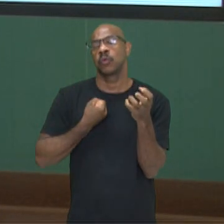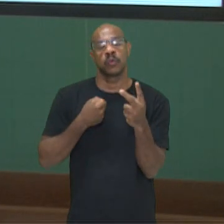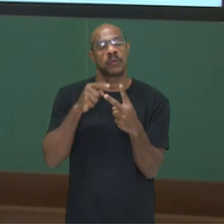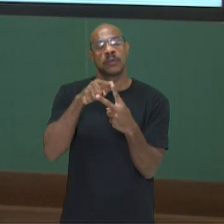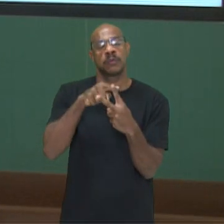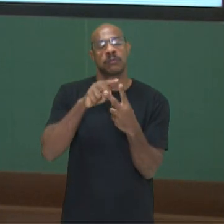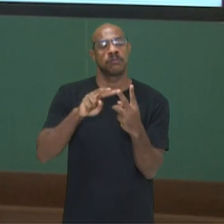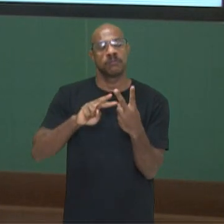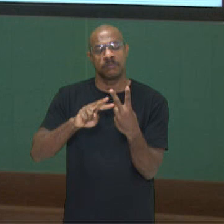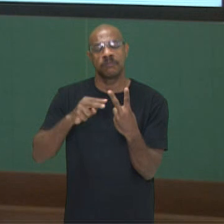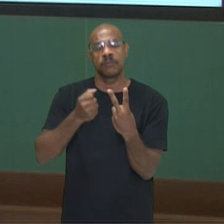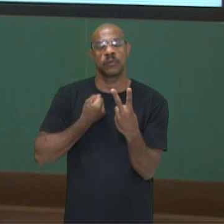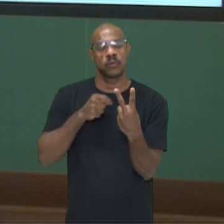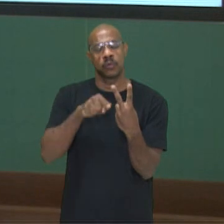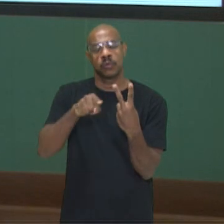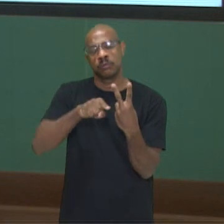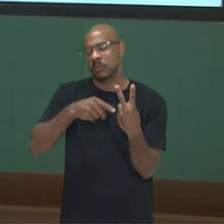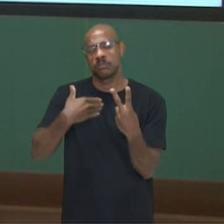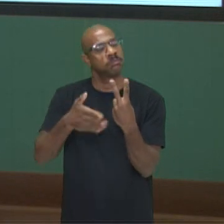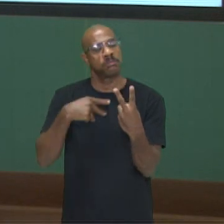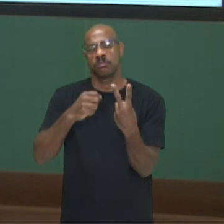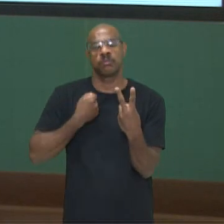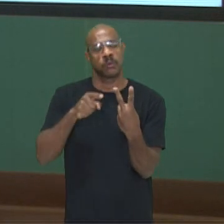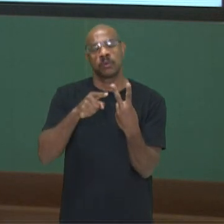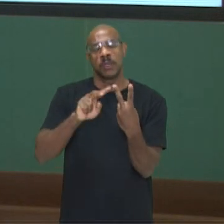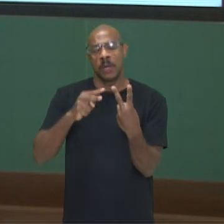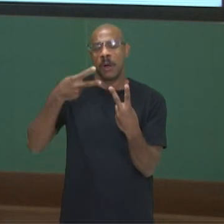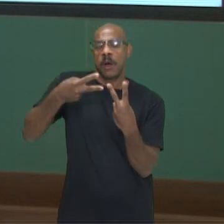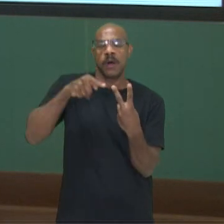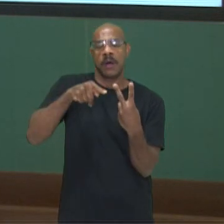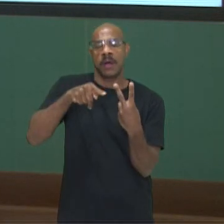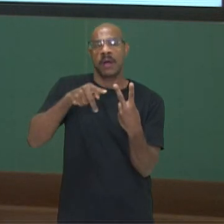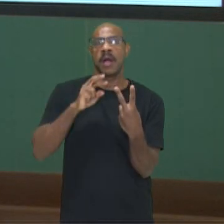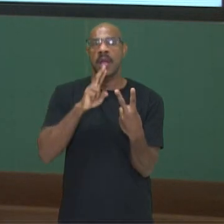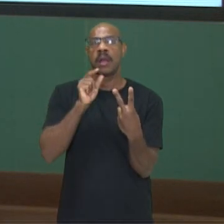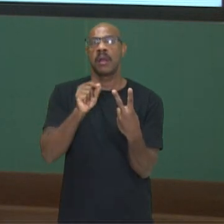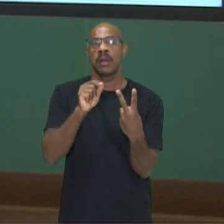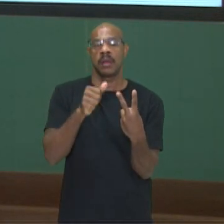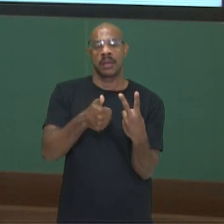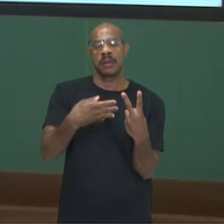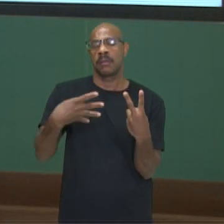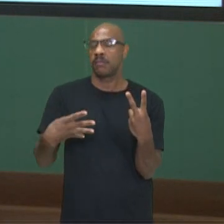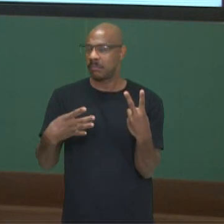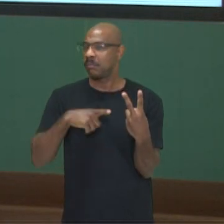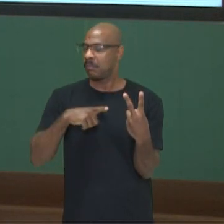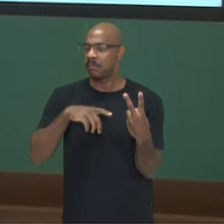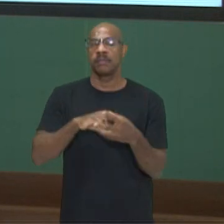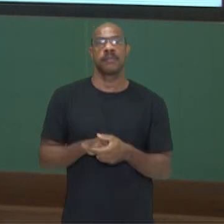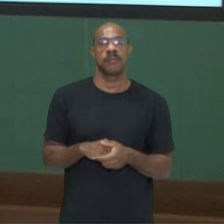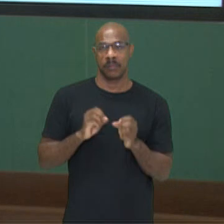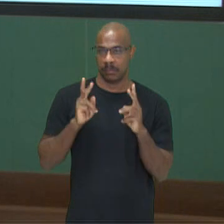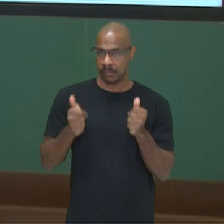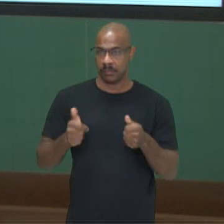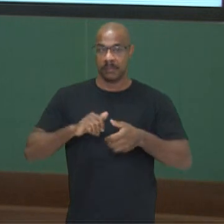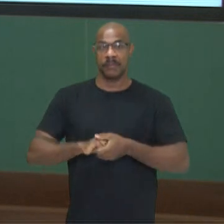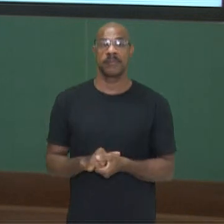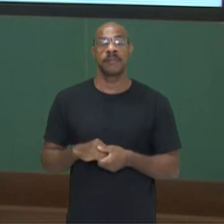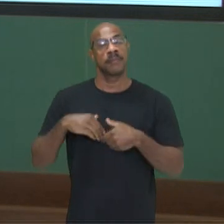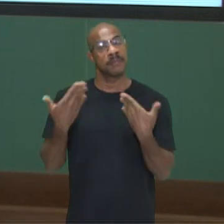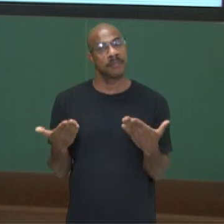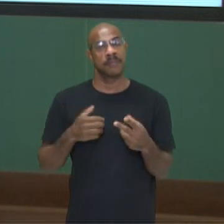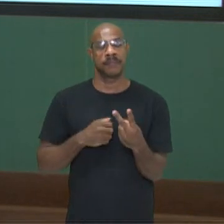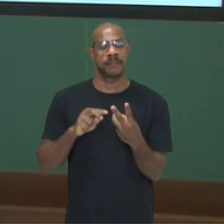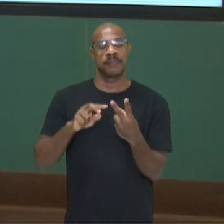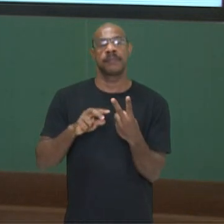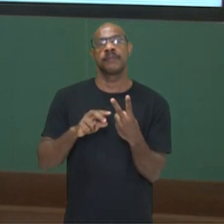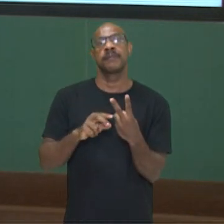que elevado ao quadrado, elevado a 2, nos dá 144, ok? Então, raiz